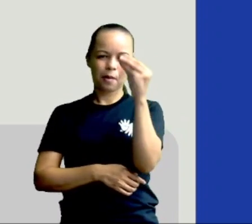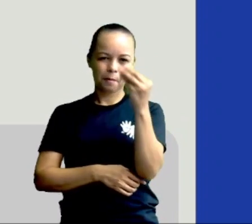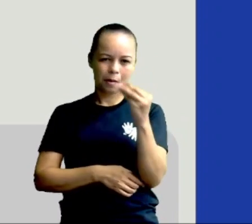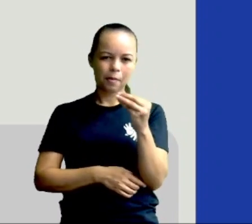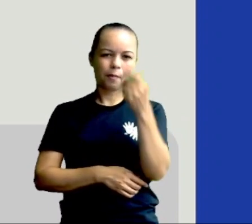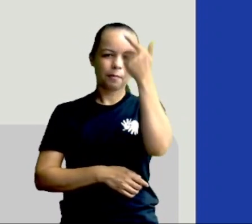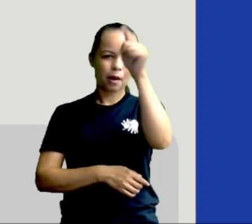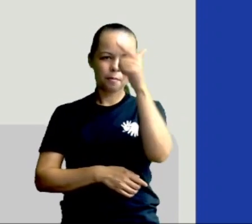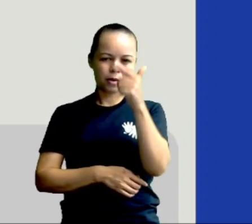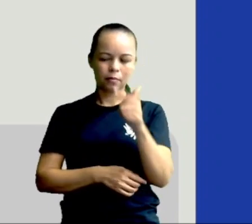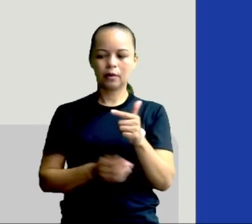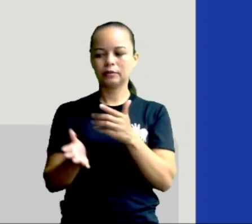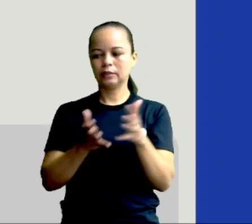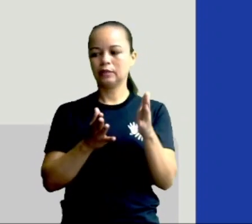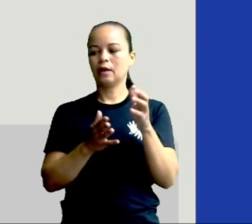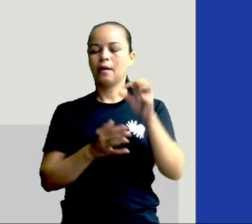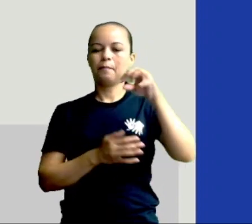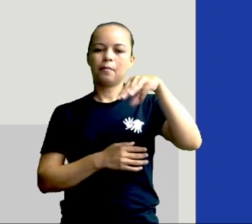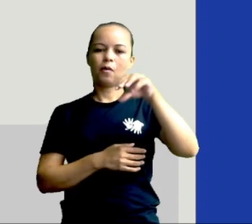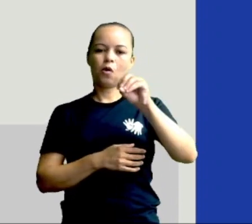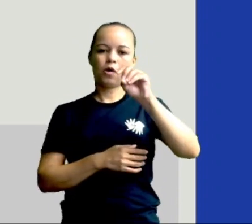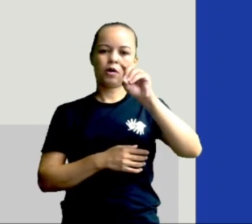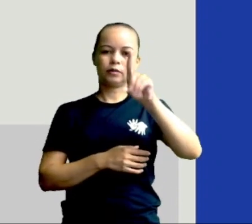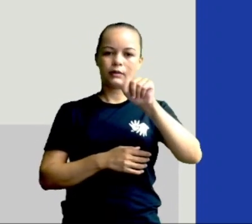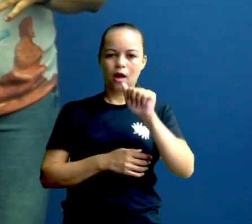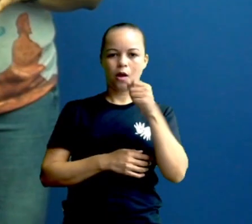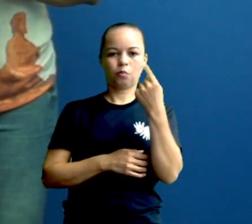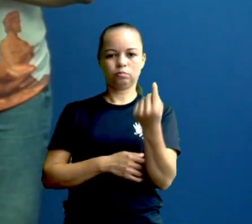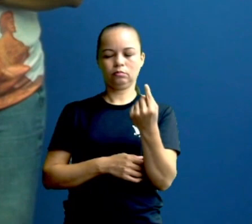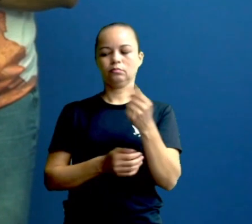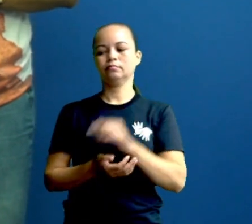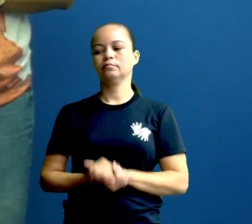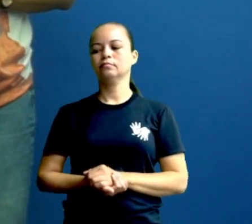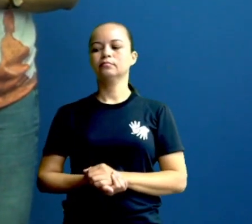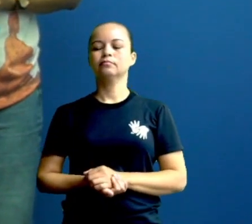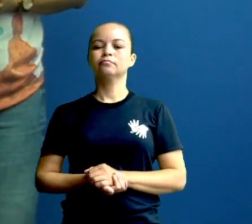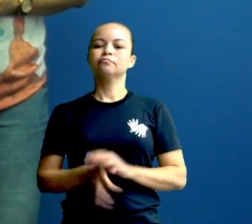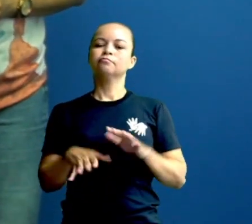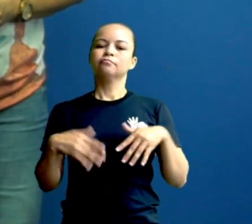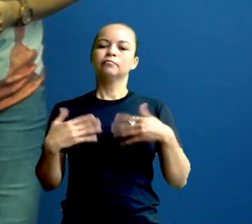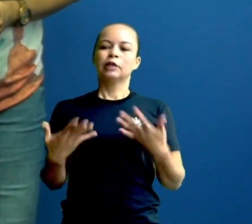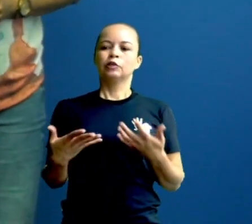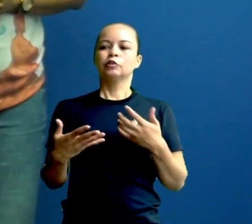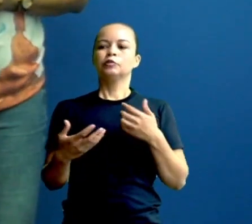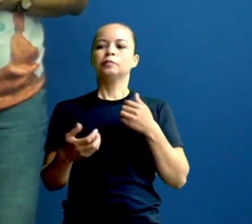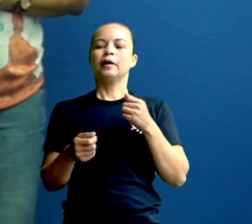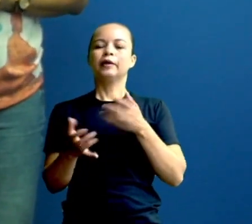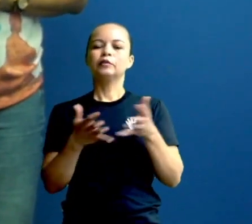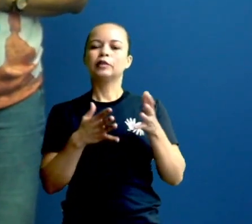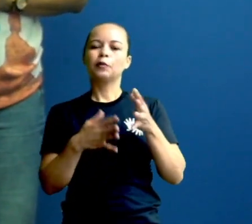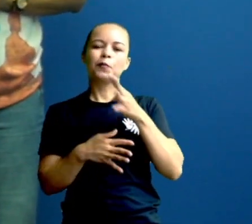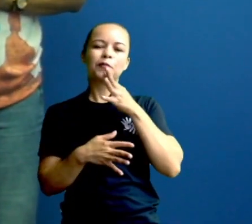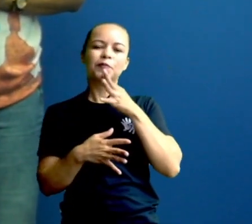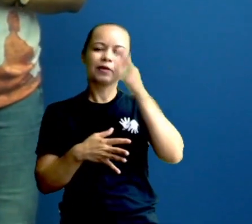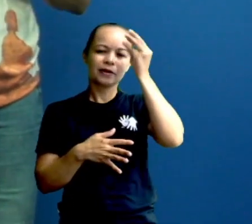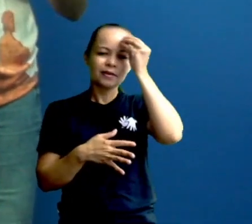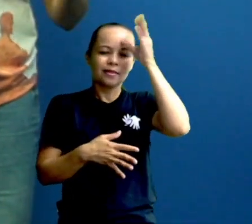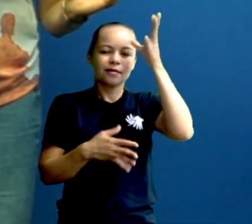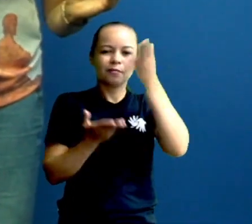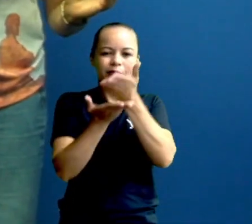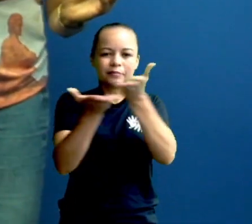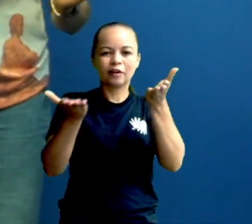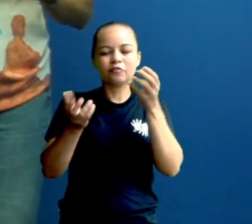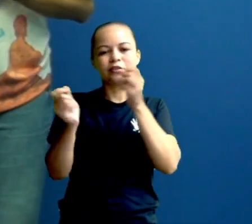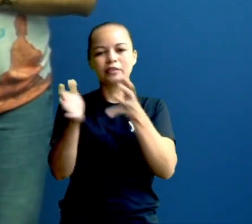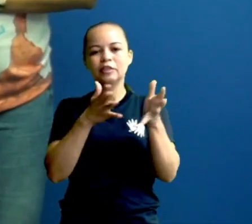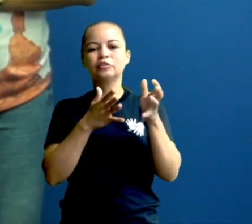moda seria 1. Beleza? Deu para entender? Então, eu espero ter deixado um pouquinho desse conhecimento para vocês, de